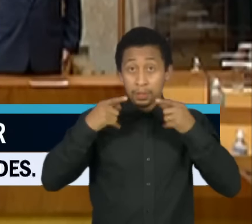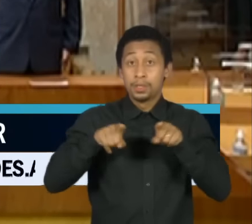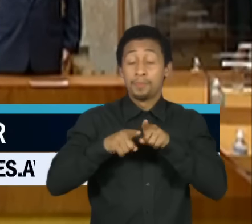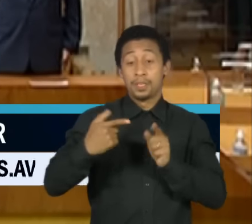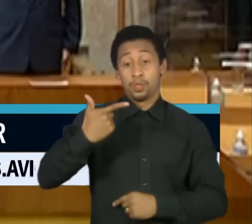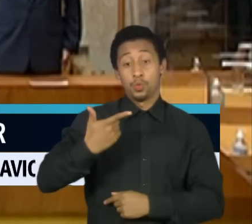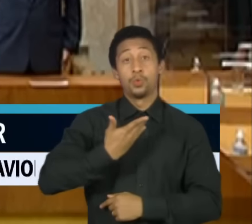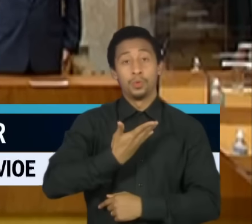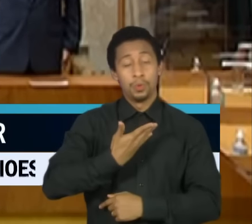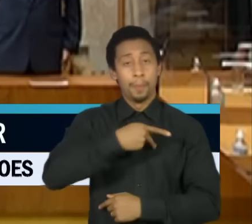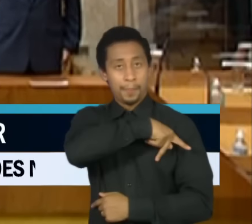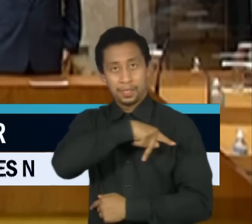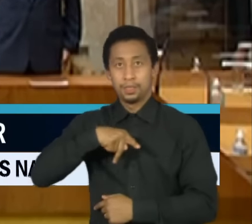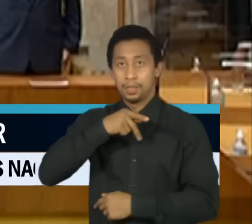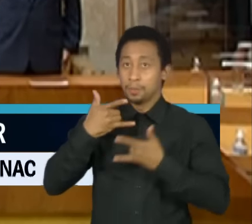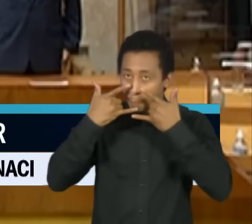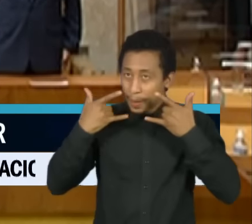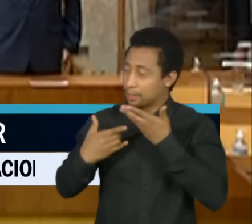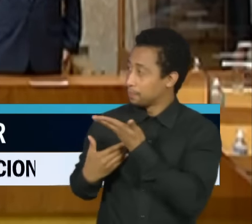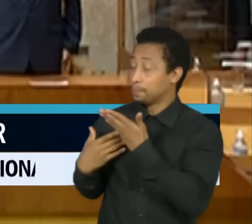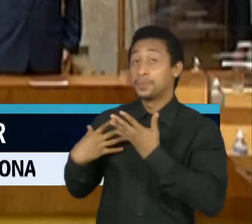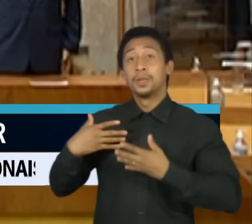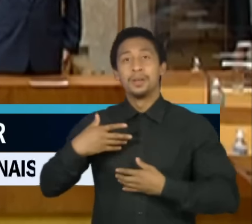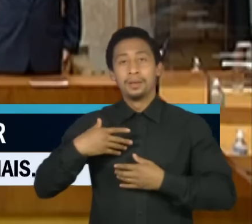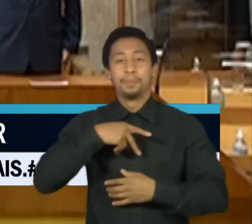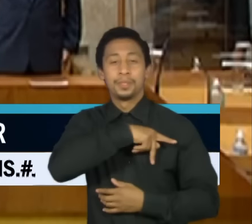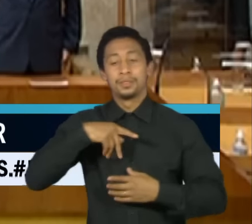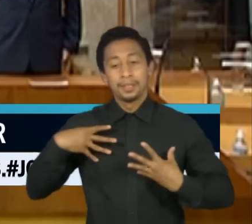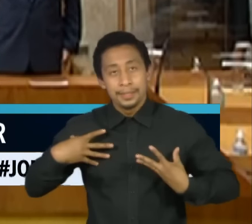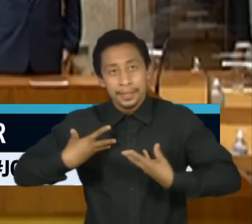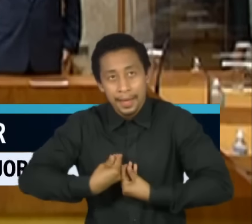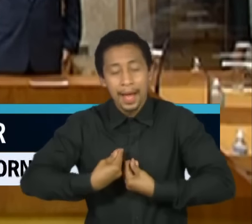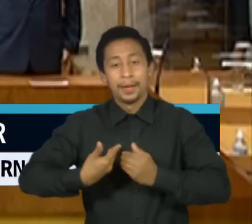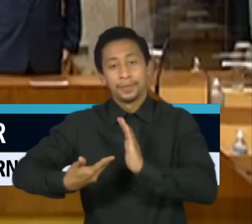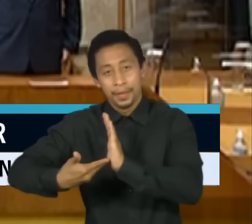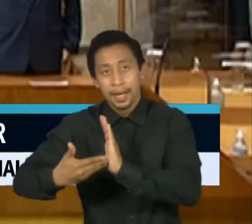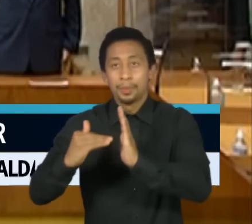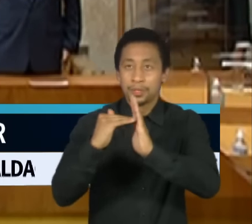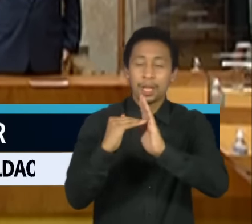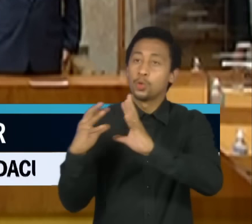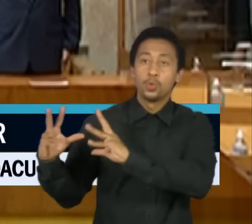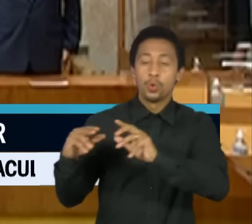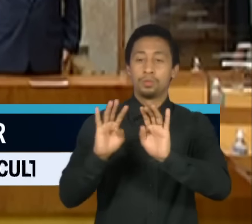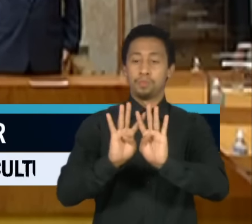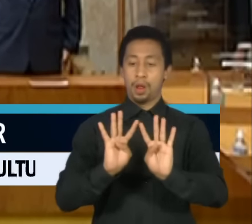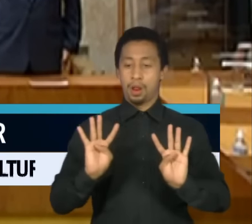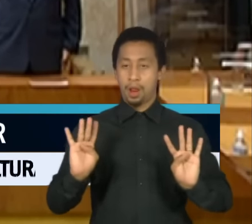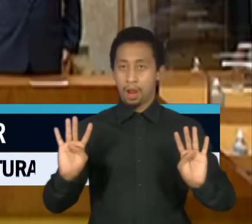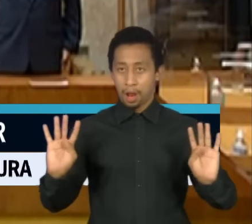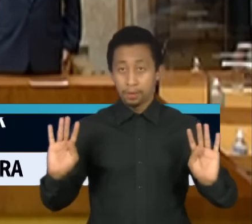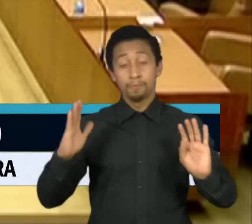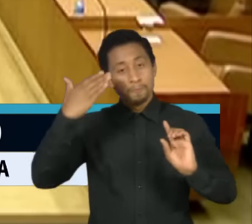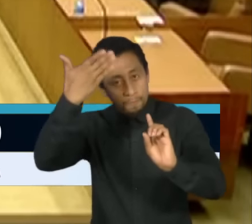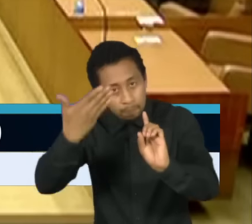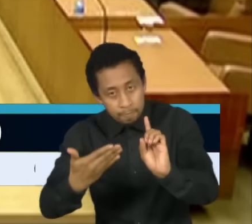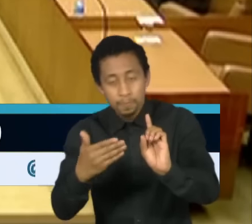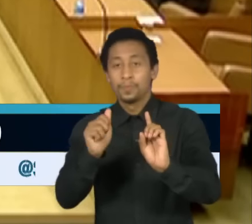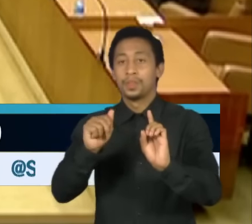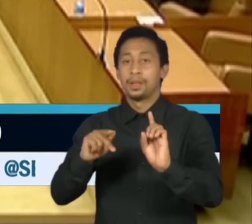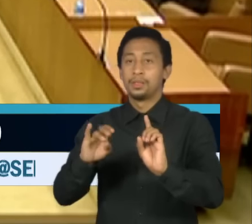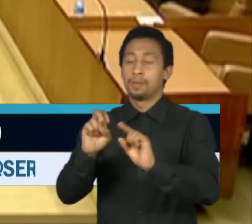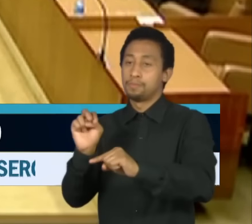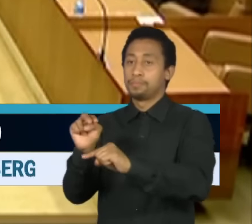Mourão, os presidentes do Senado, da Câmara e o procurador-geral da República fizeram parte da mesa da sessão solene.